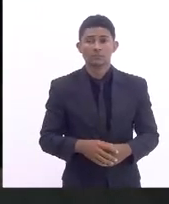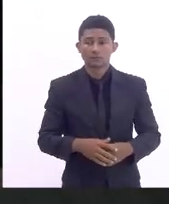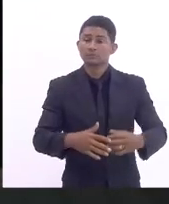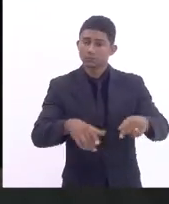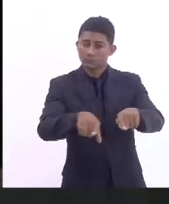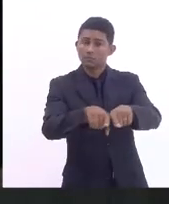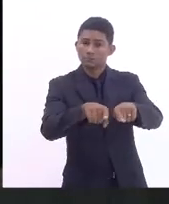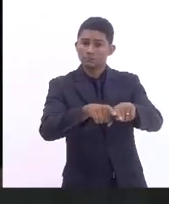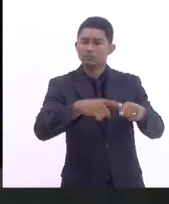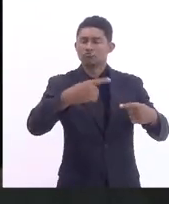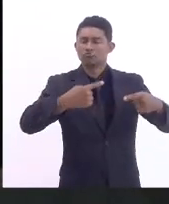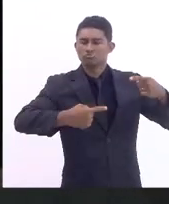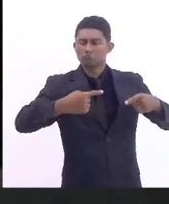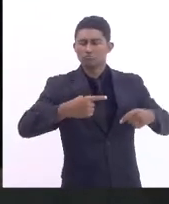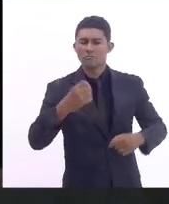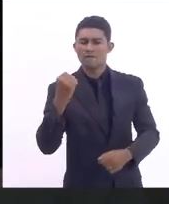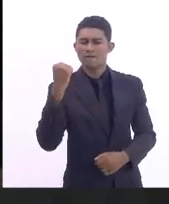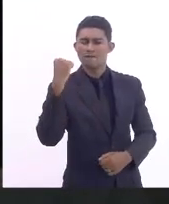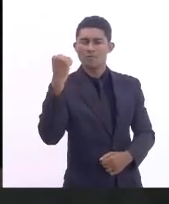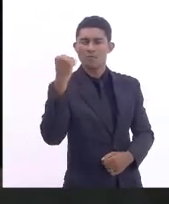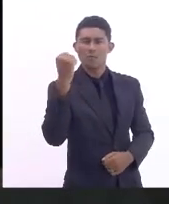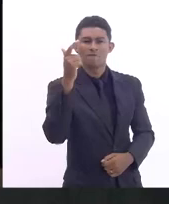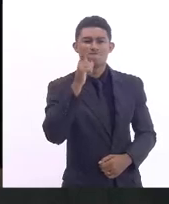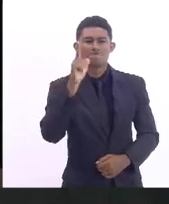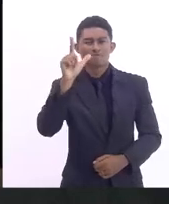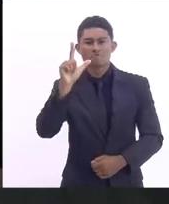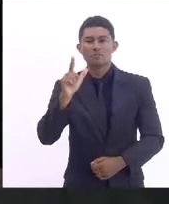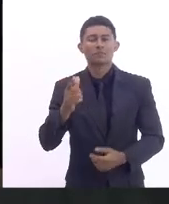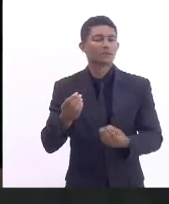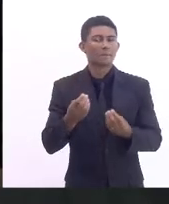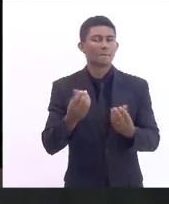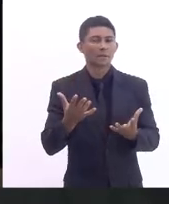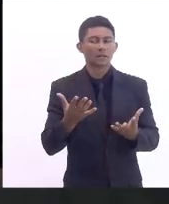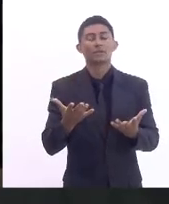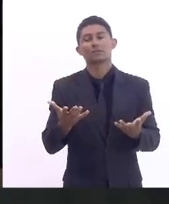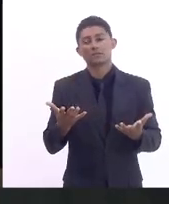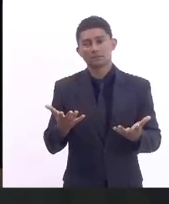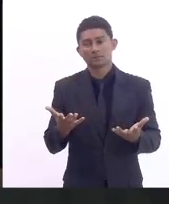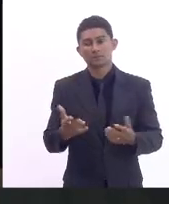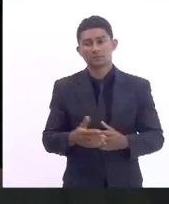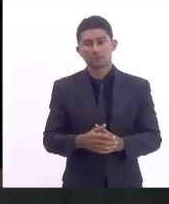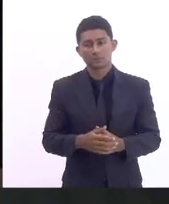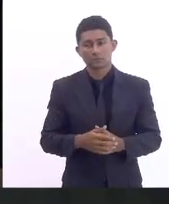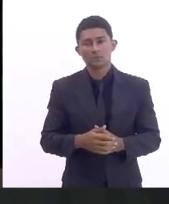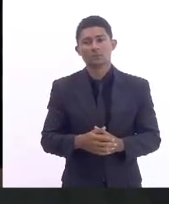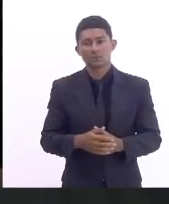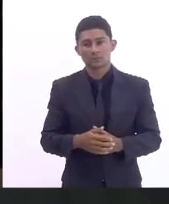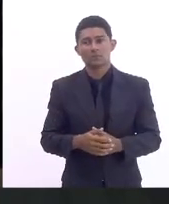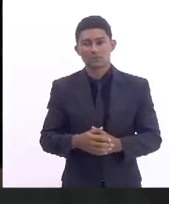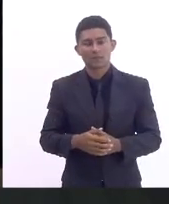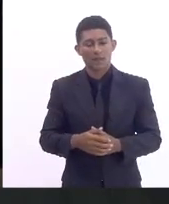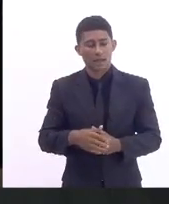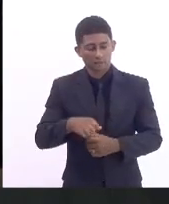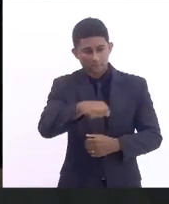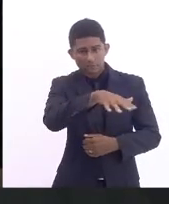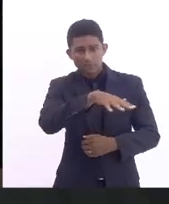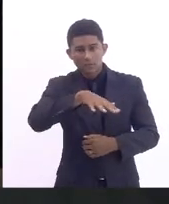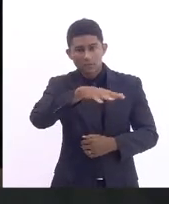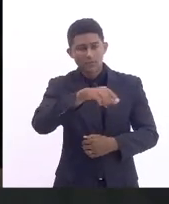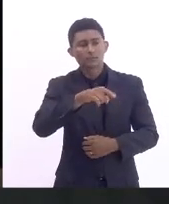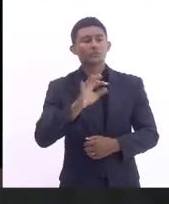política que possa intervir exatamente dos destinos de seu próprio universo